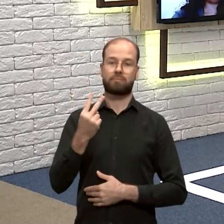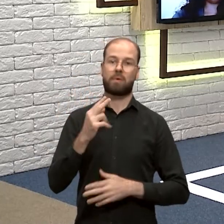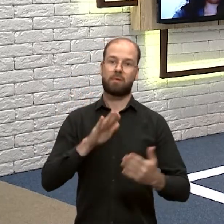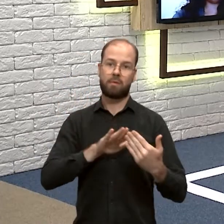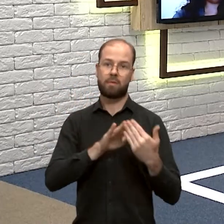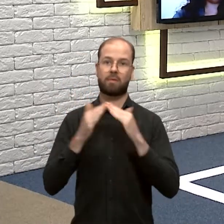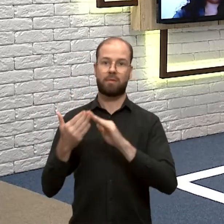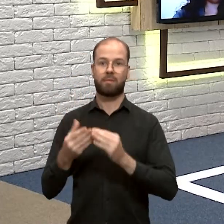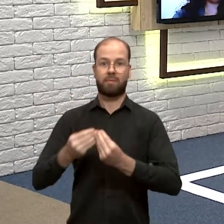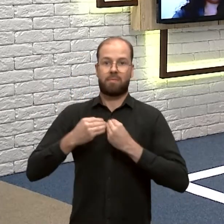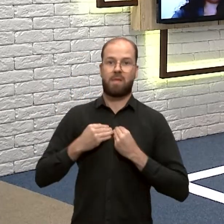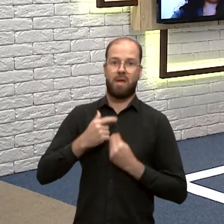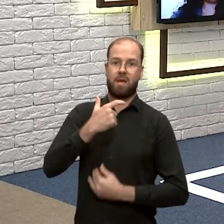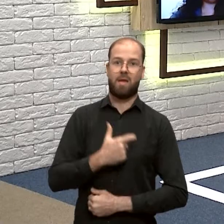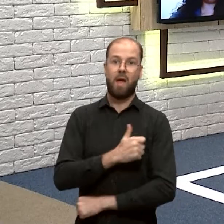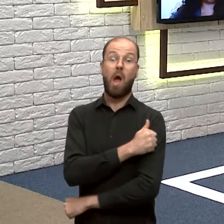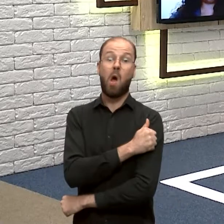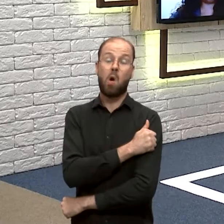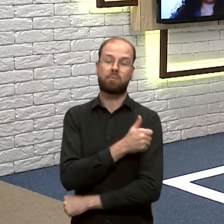estudante.